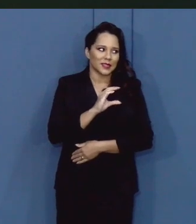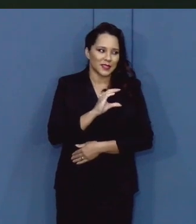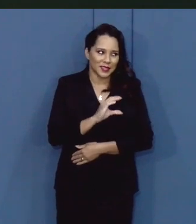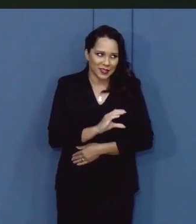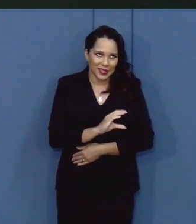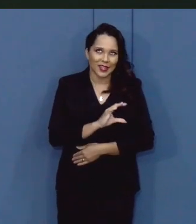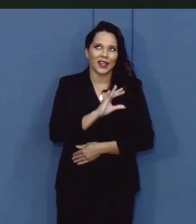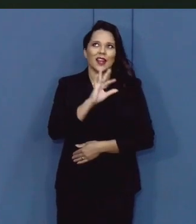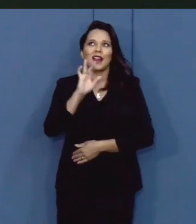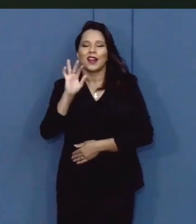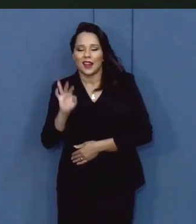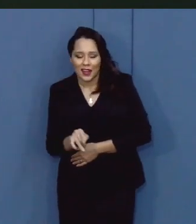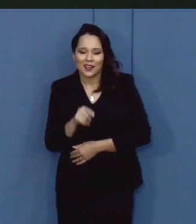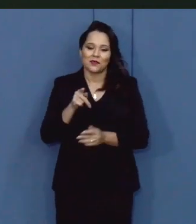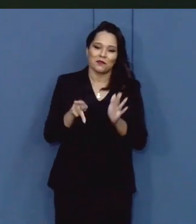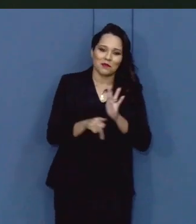CCA, de contaminantes,